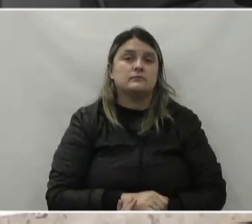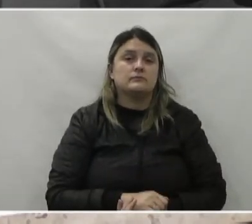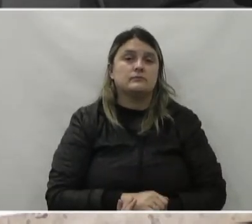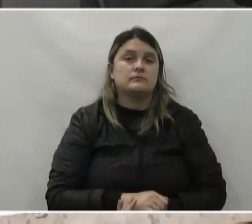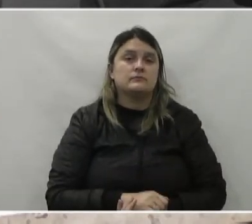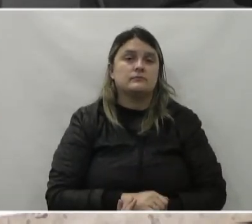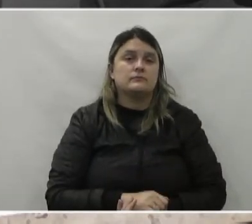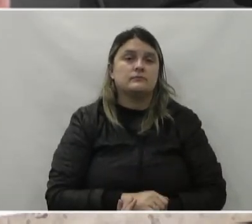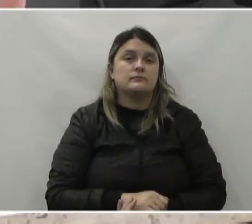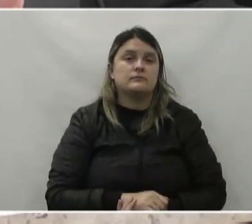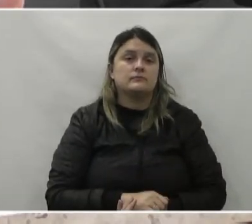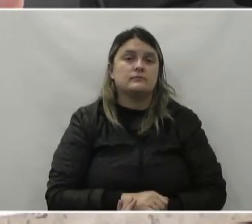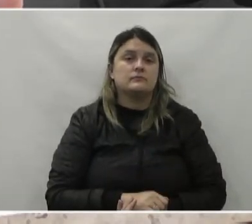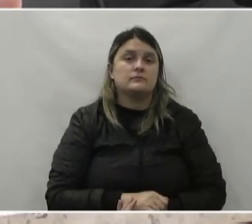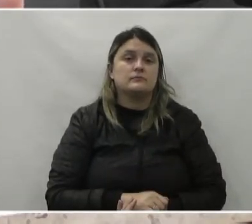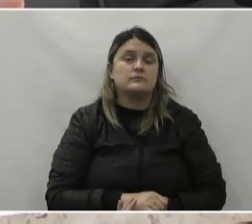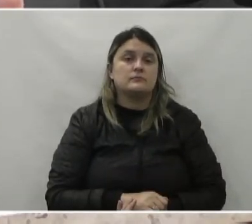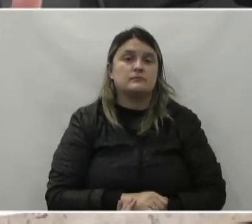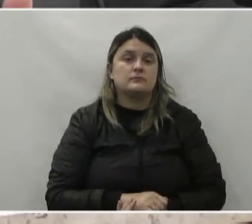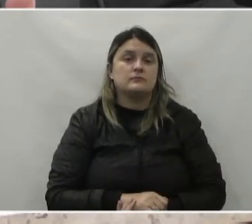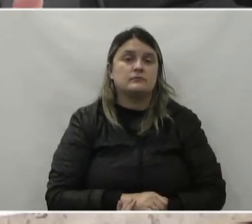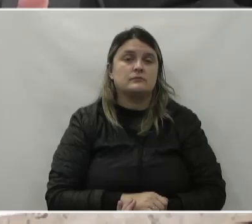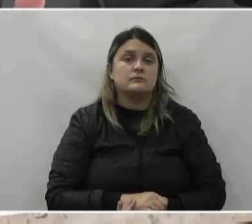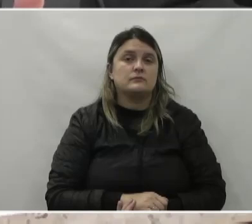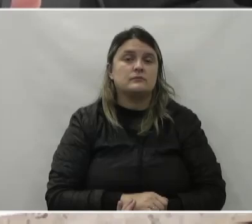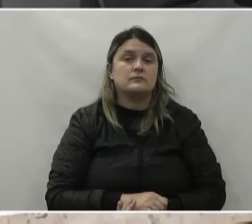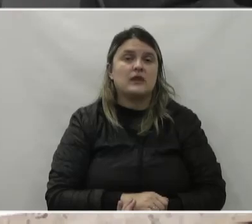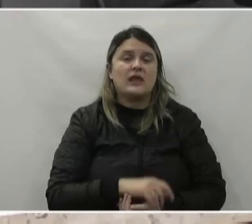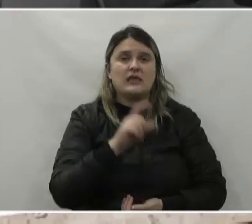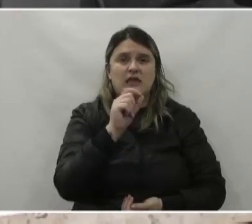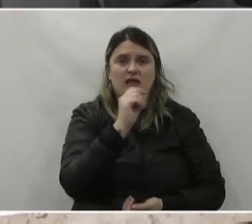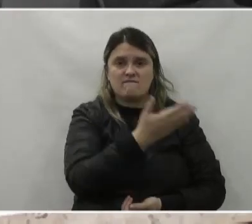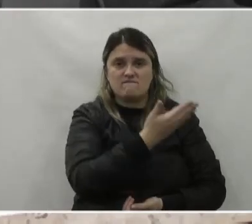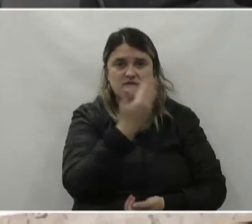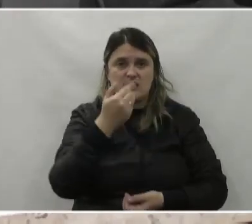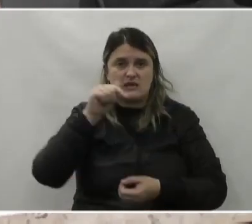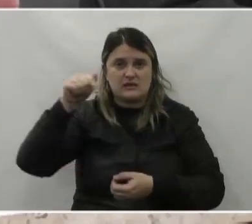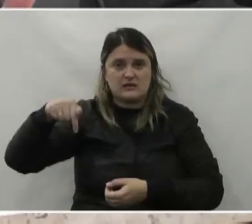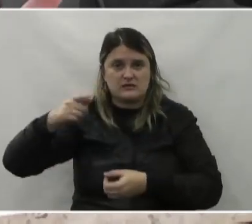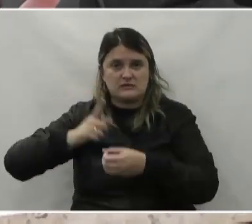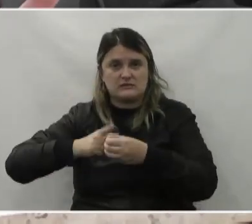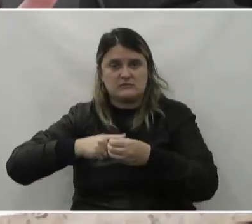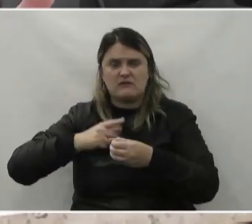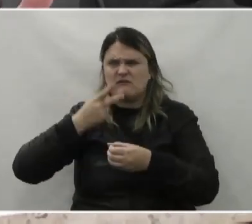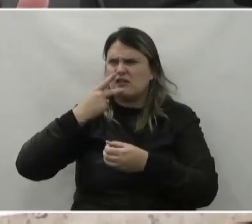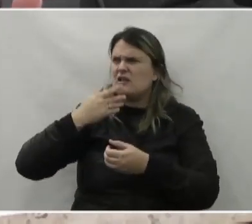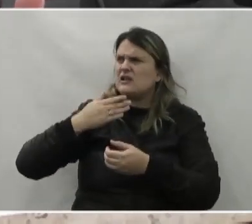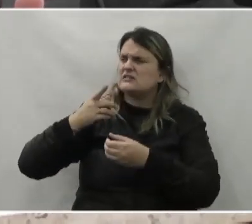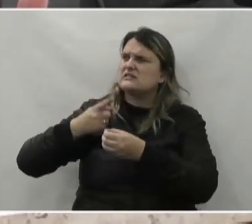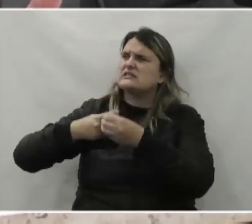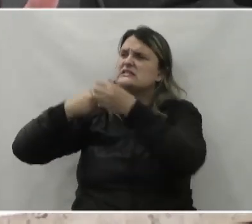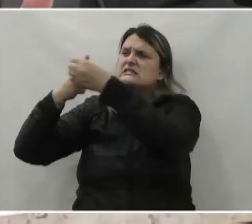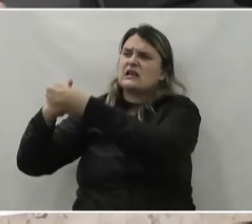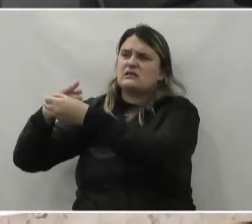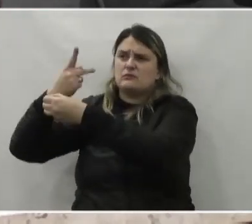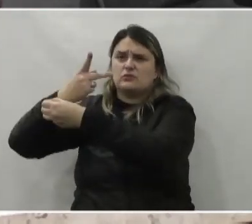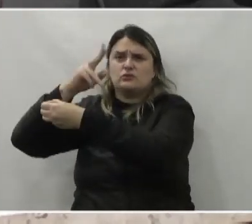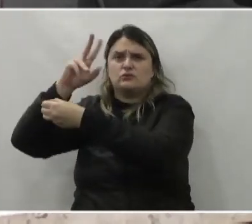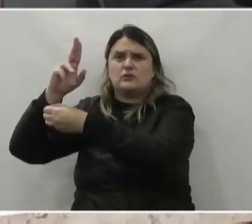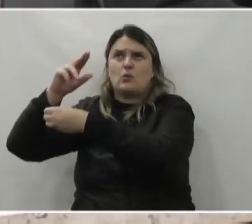Porque quem vinha para a cidade dizia, nossa, mas Porto União tem luz, a União da Vitória não